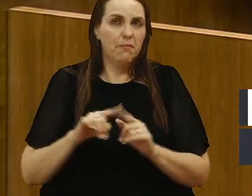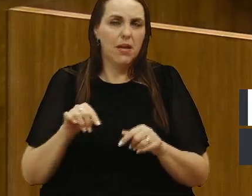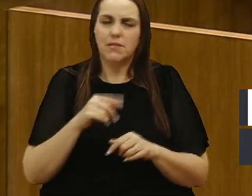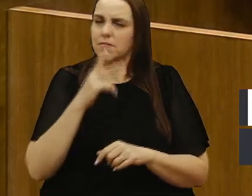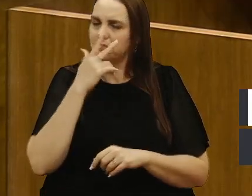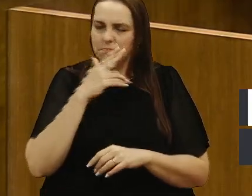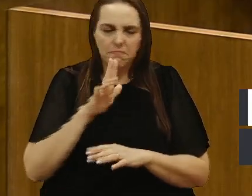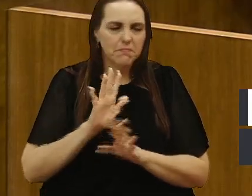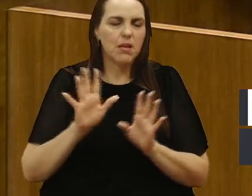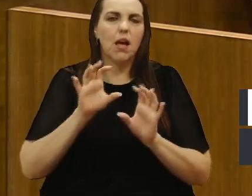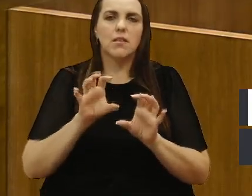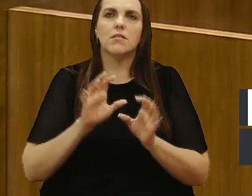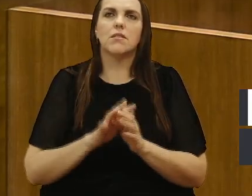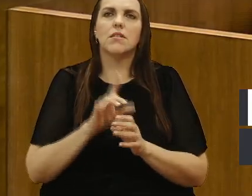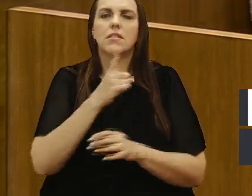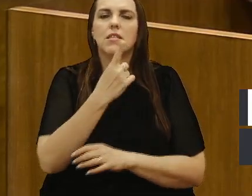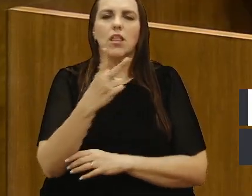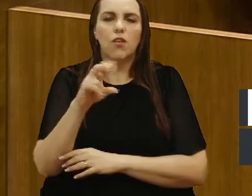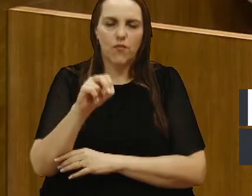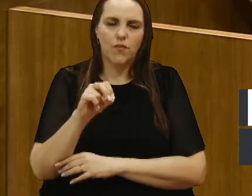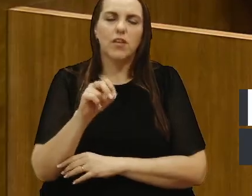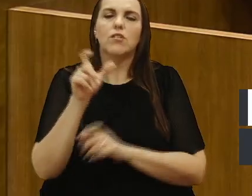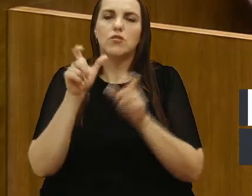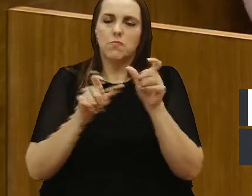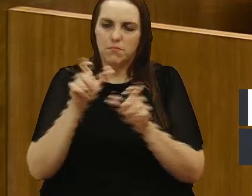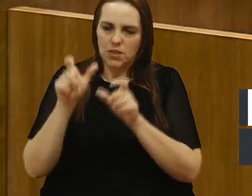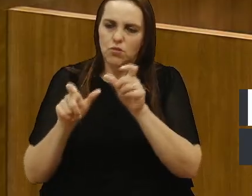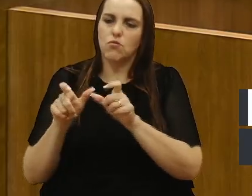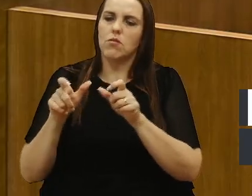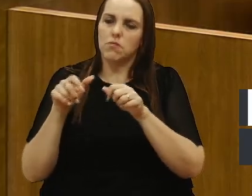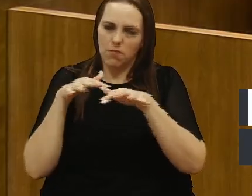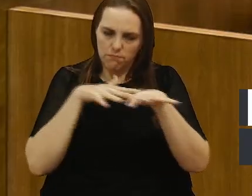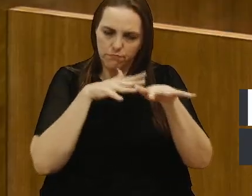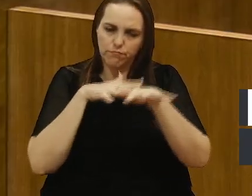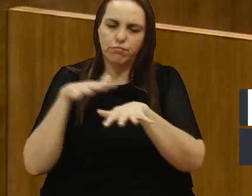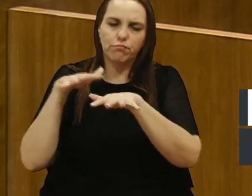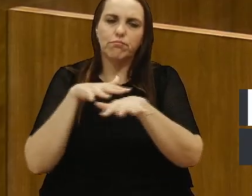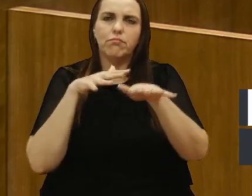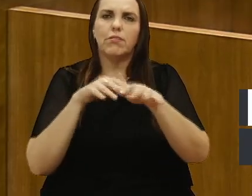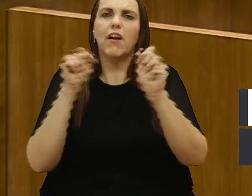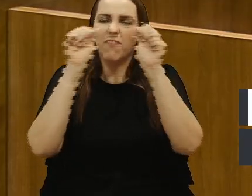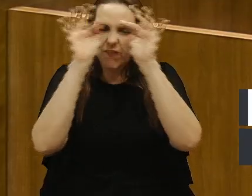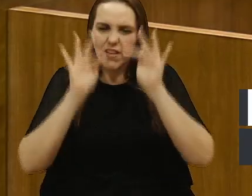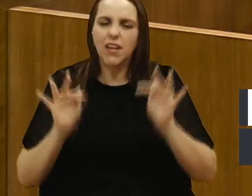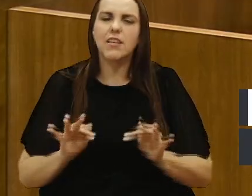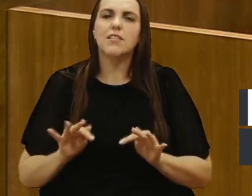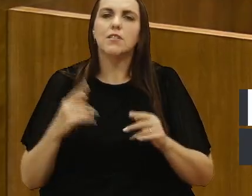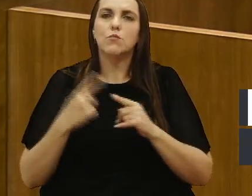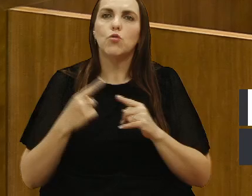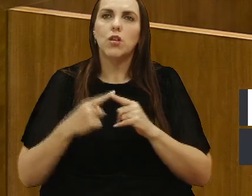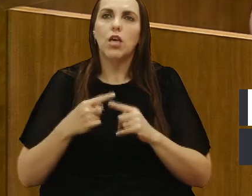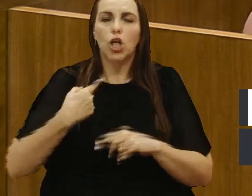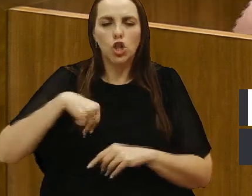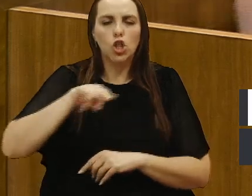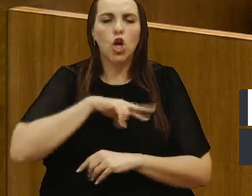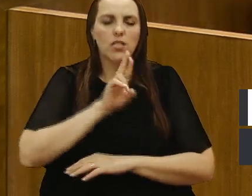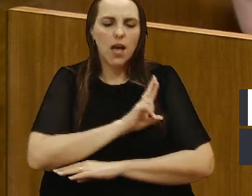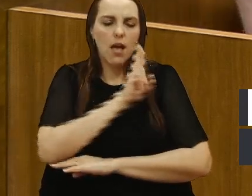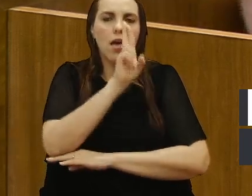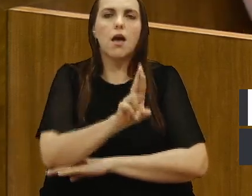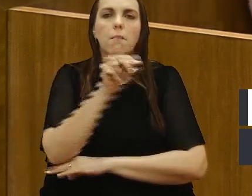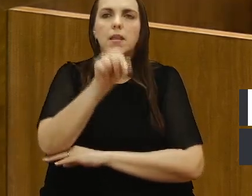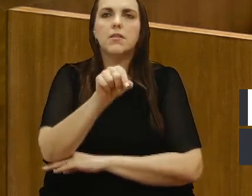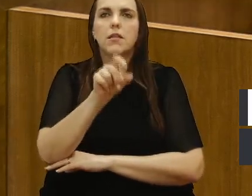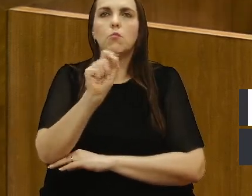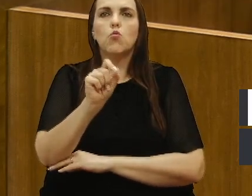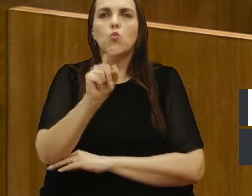com 120 figurantes. Estaremos todos lá felizes. Por quê? Porque a gente representa o que